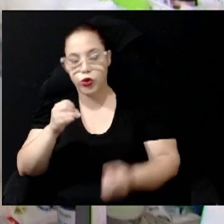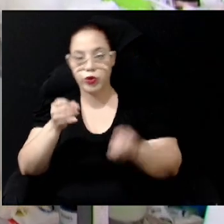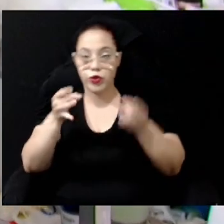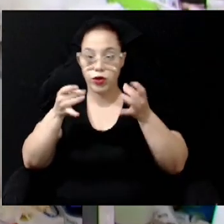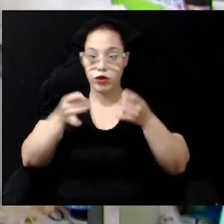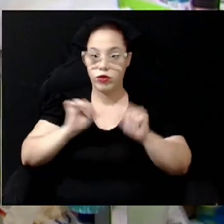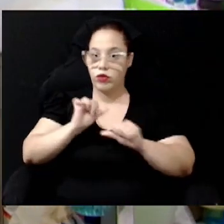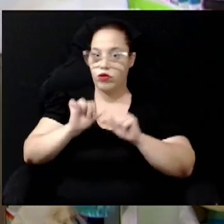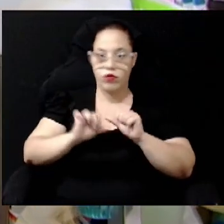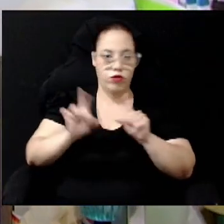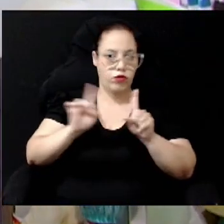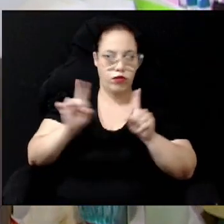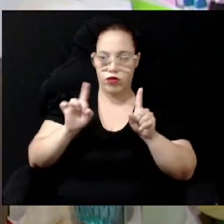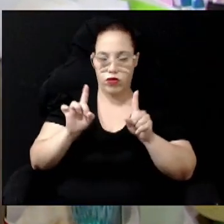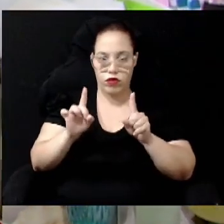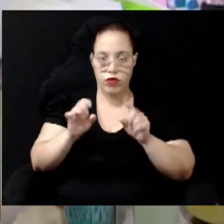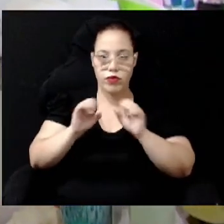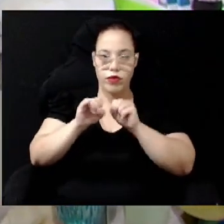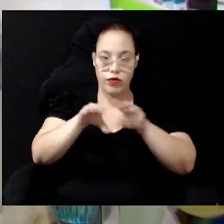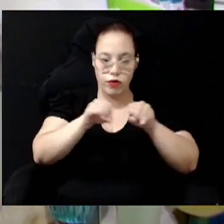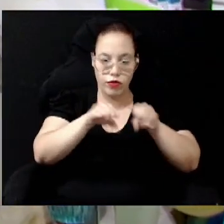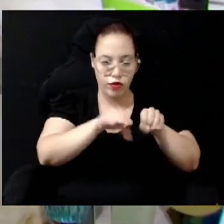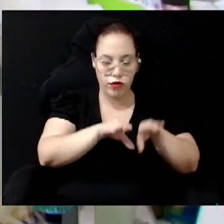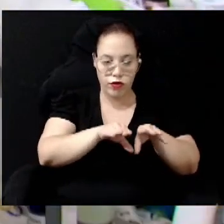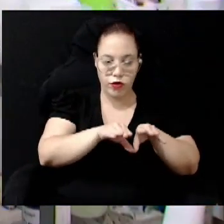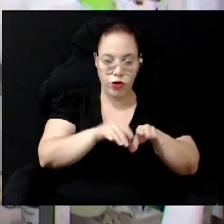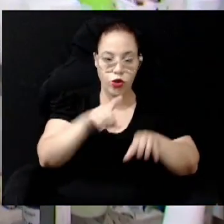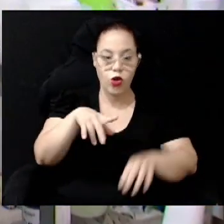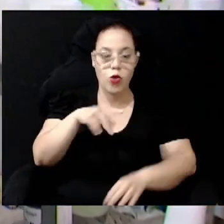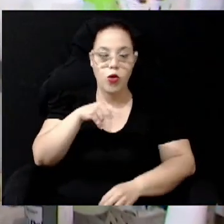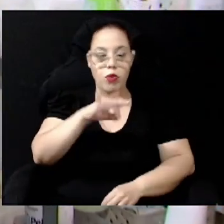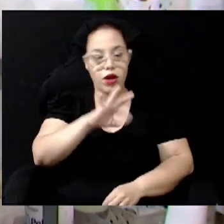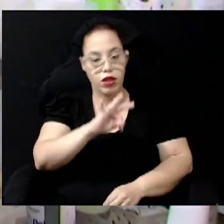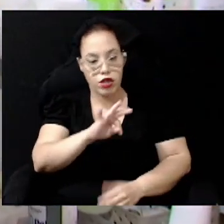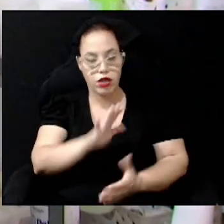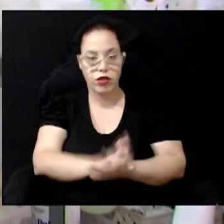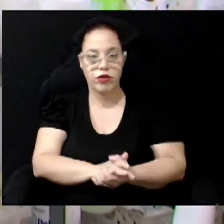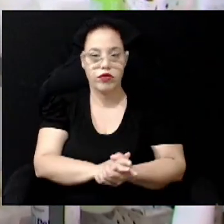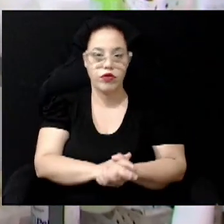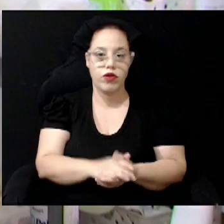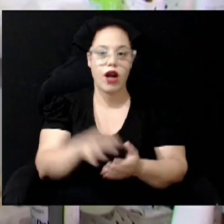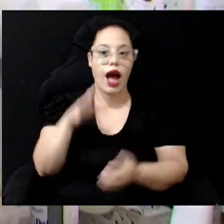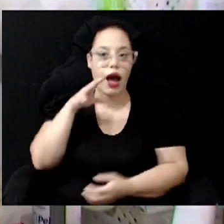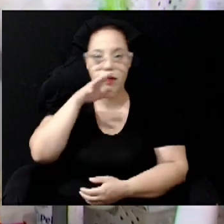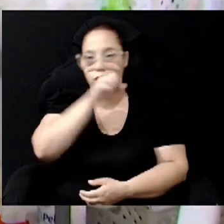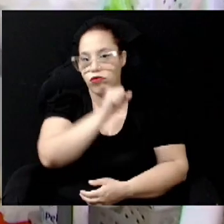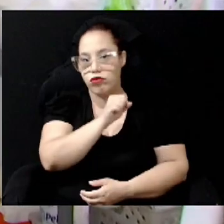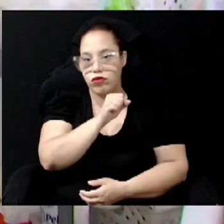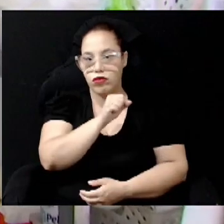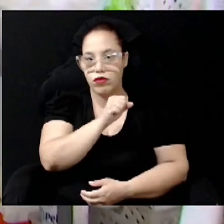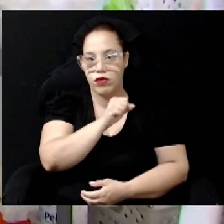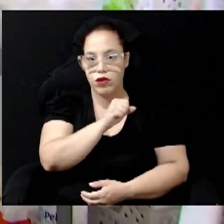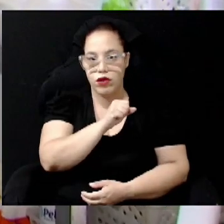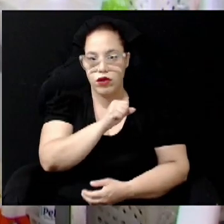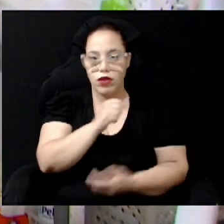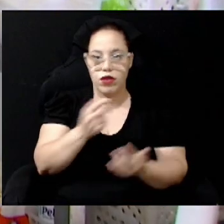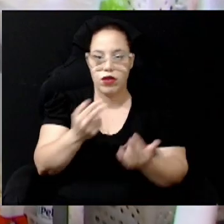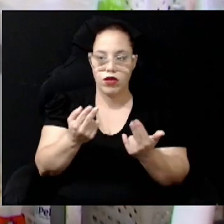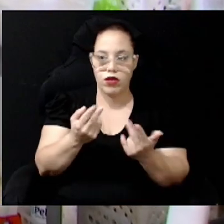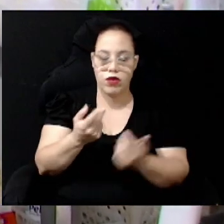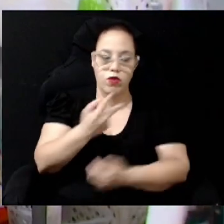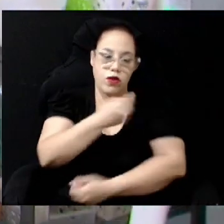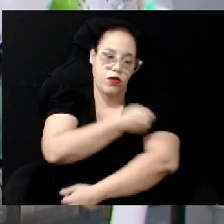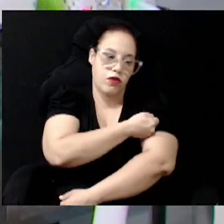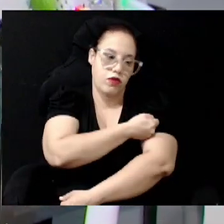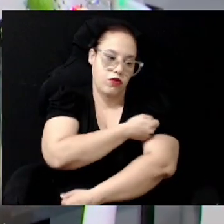que transmite informações específicas sobre o pet. O procedimento é rápido, a aplicação é semelhante a uma vacina e não necessita